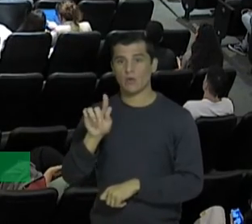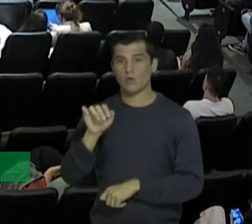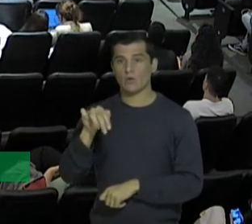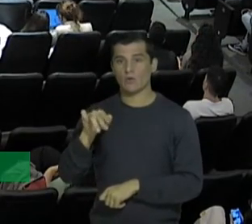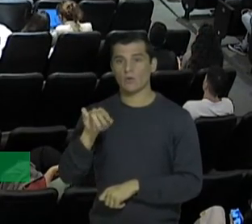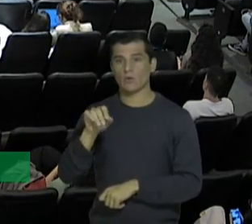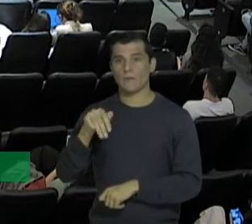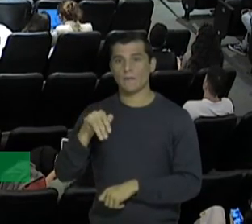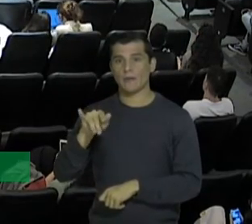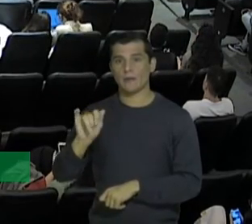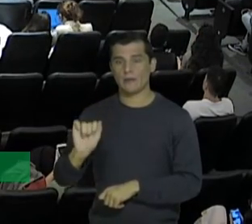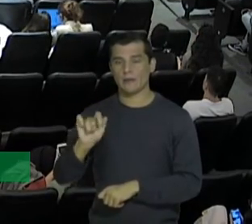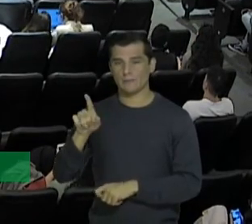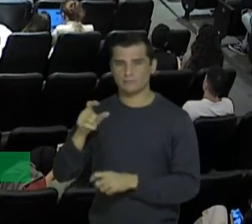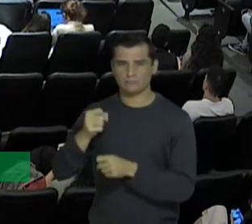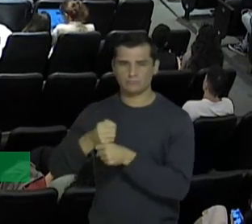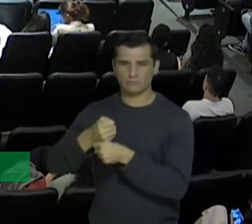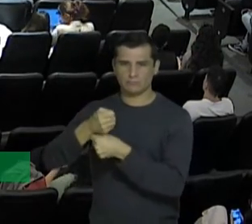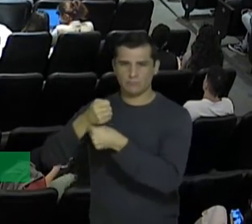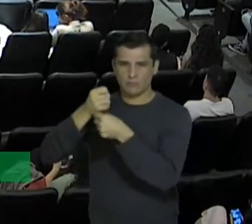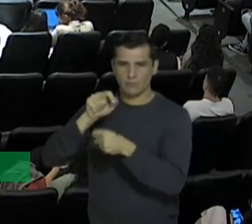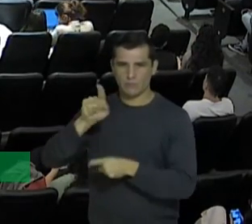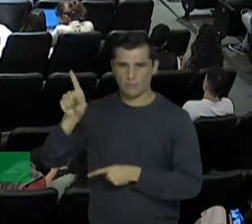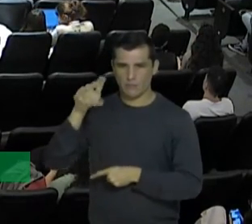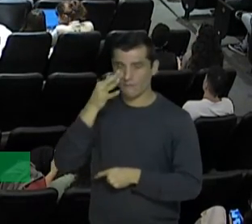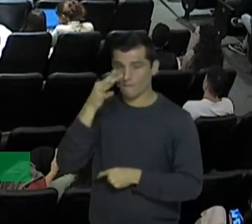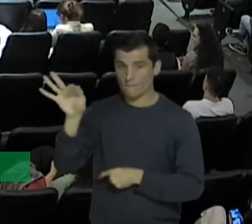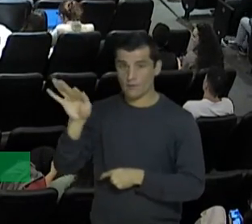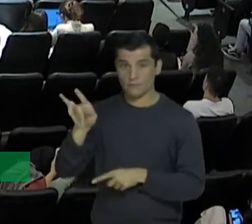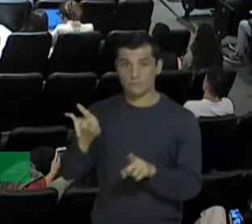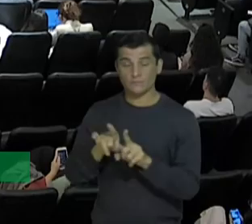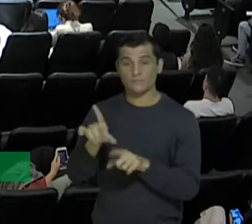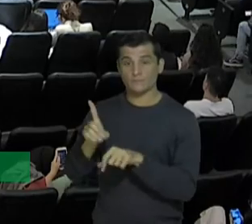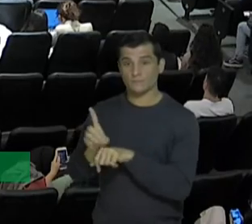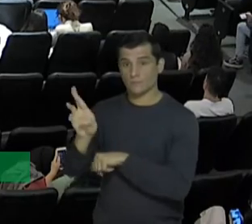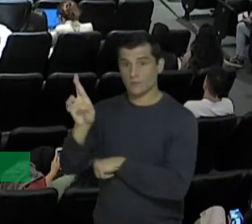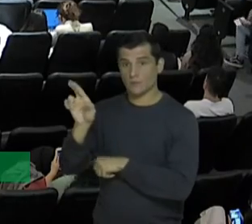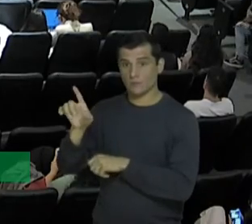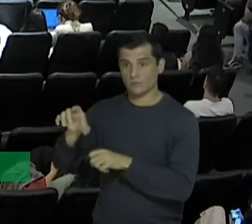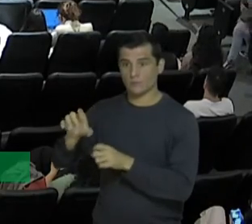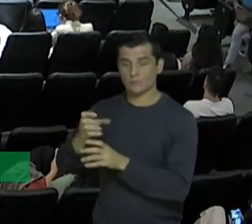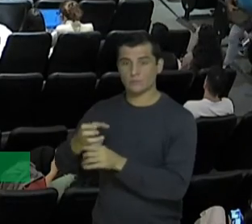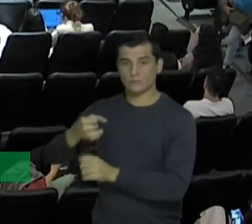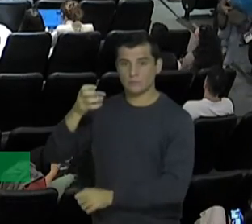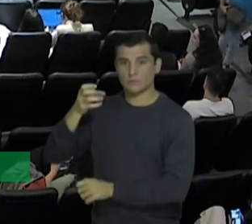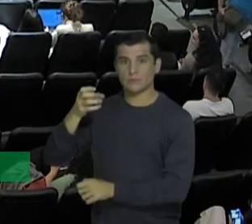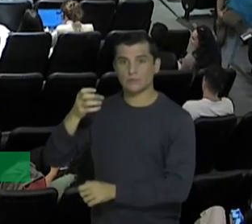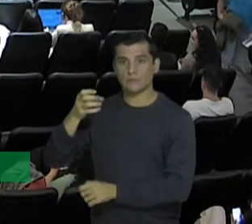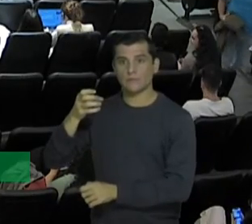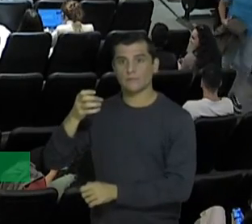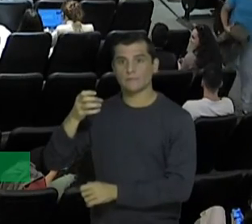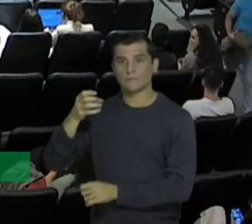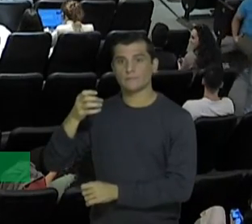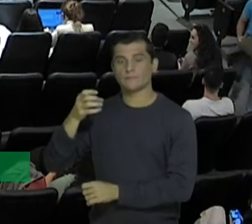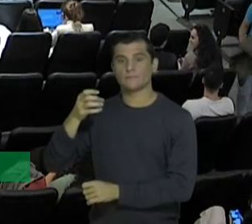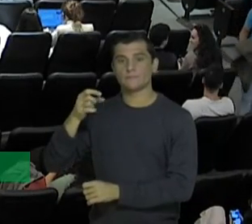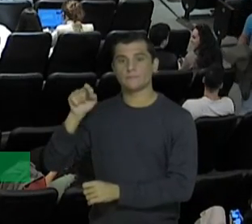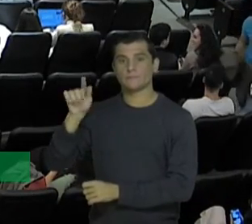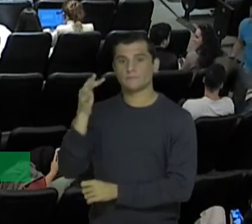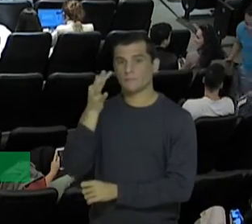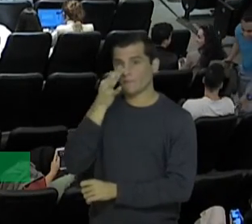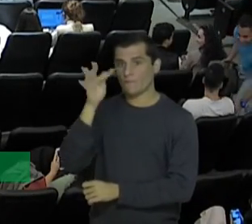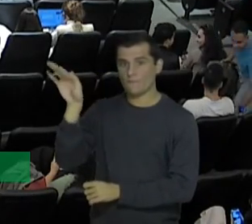França Doutor em ergonomia de da engenharia pelo Conservatório Nacional de artes e ofícios da França